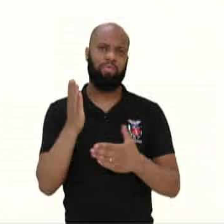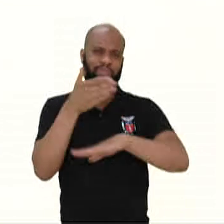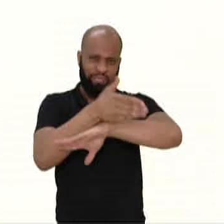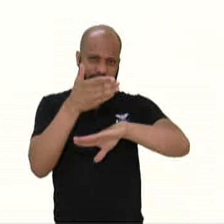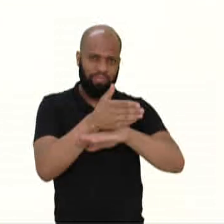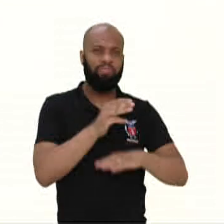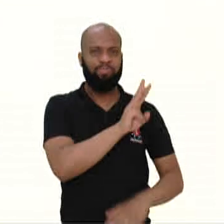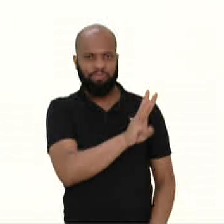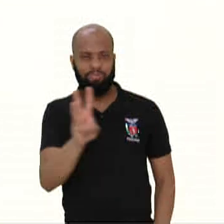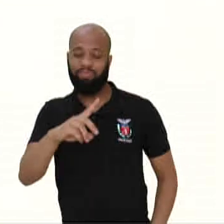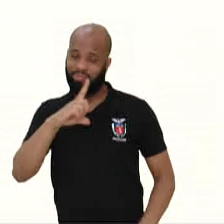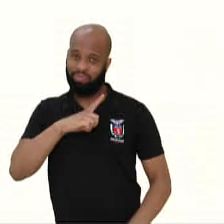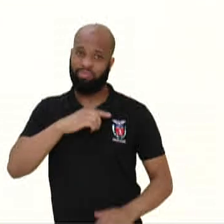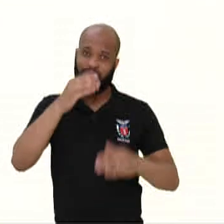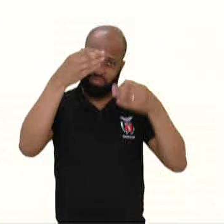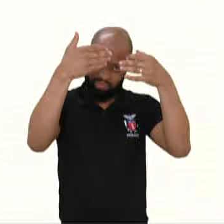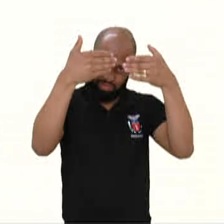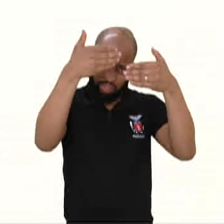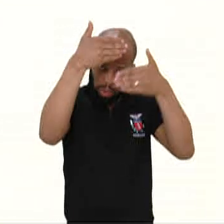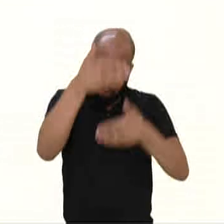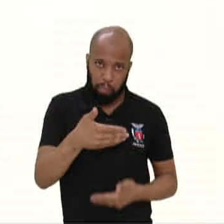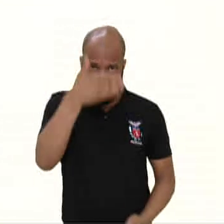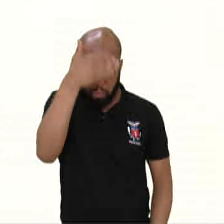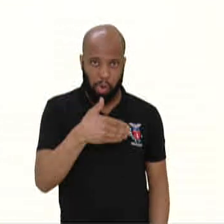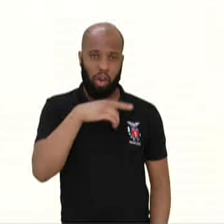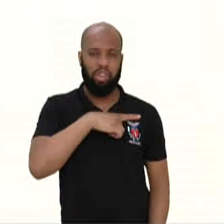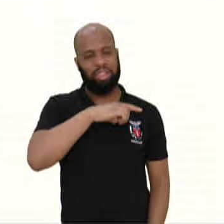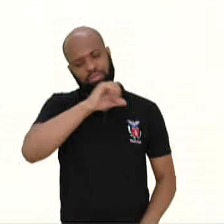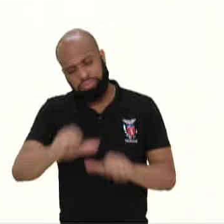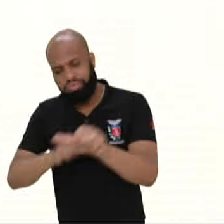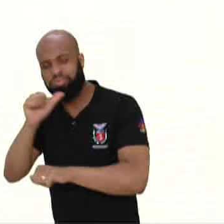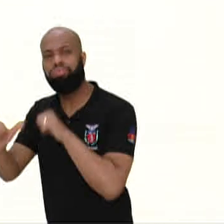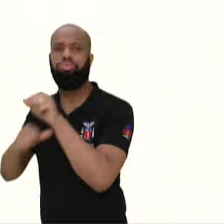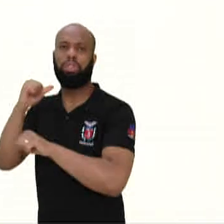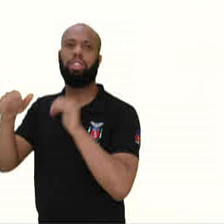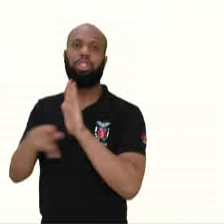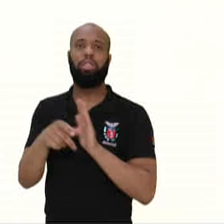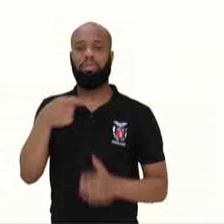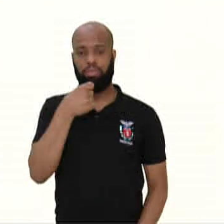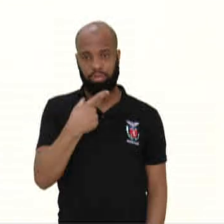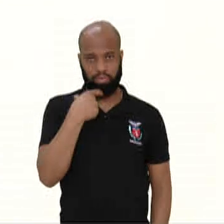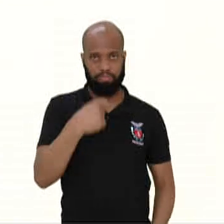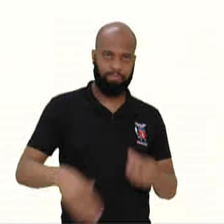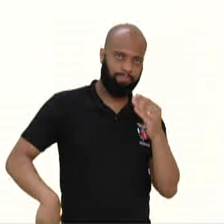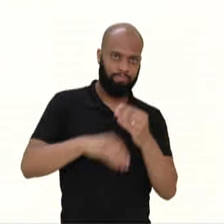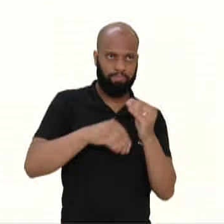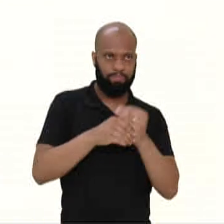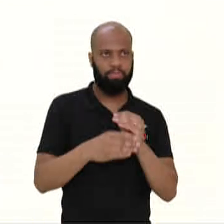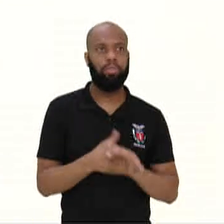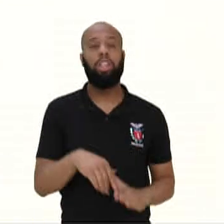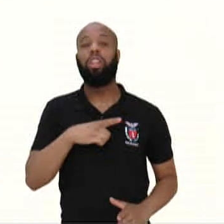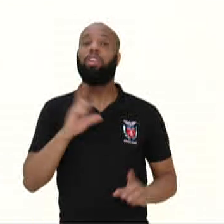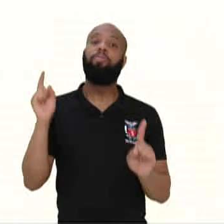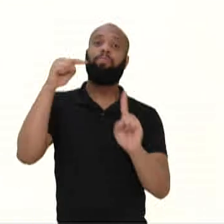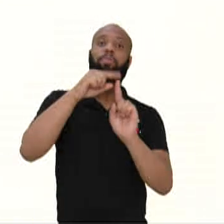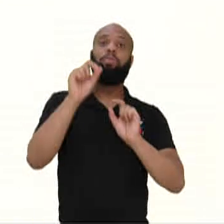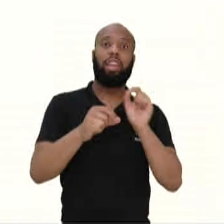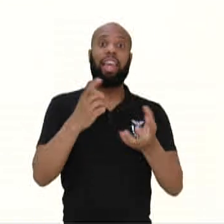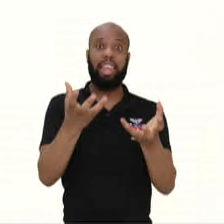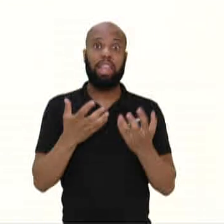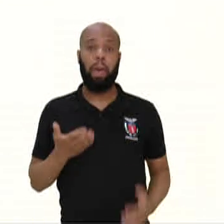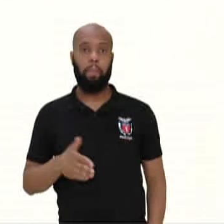muitos artigos comprovando que existem adulterações nos suplementos alimentares, a fim de intensificar o